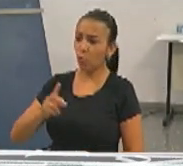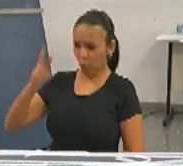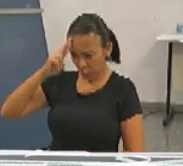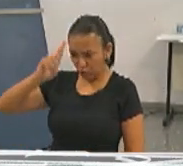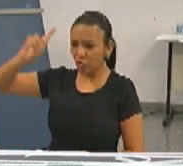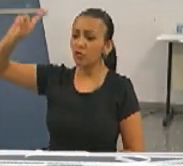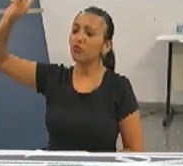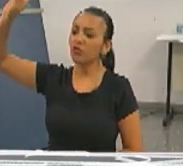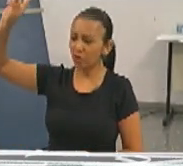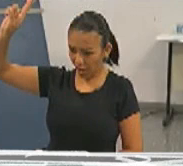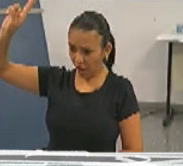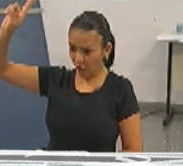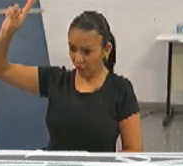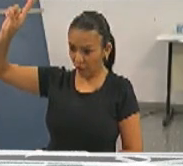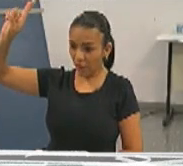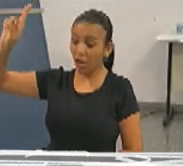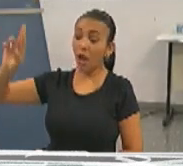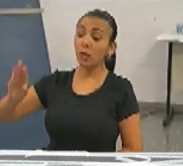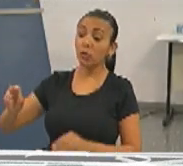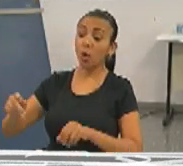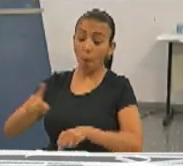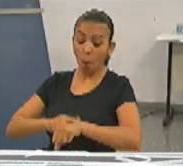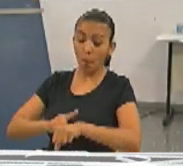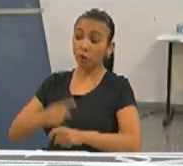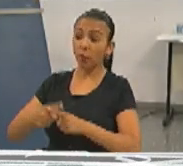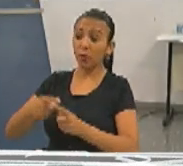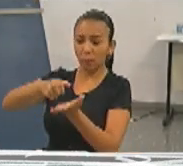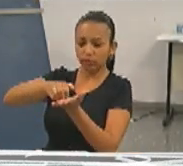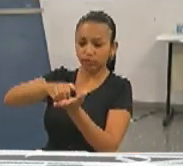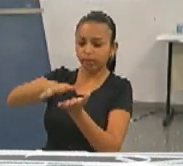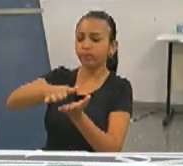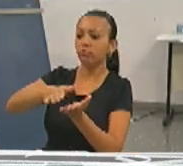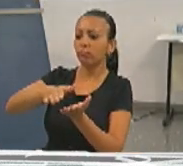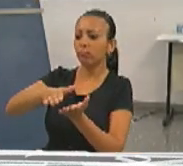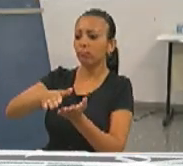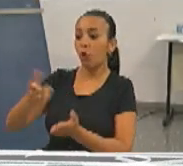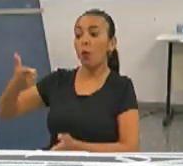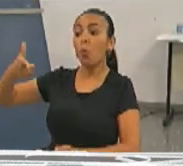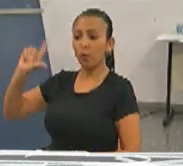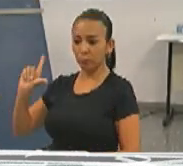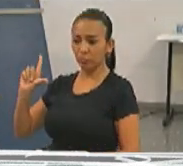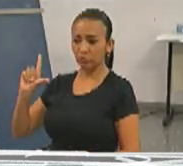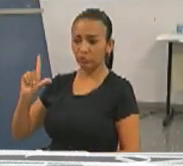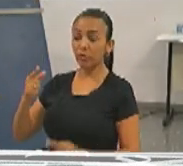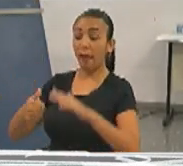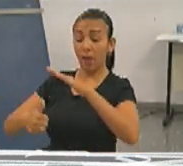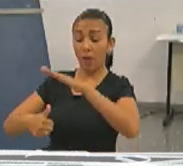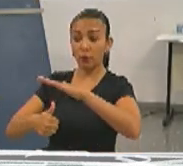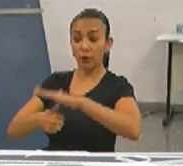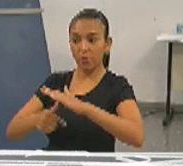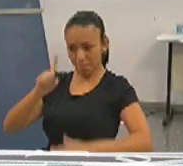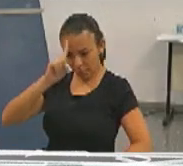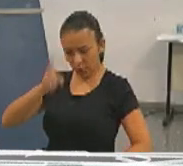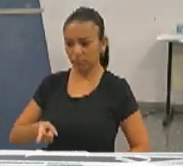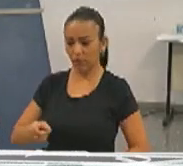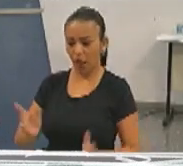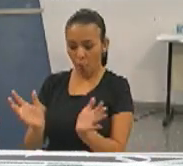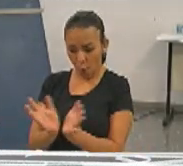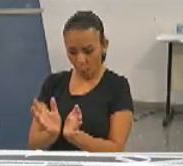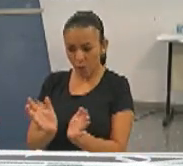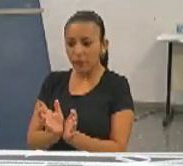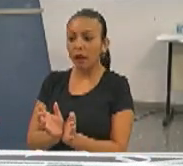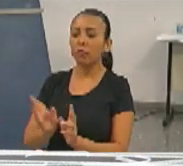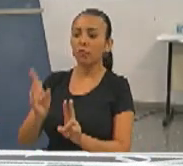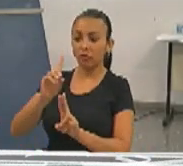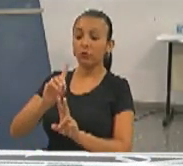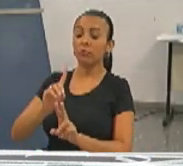devido à exoneração do anterior via decisão ad referendo da reitoria. A comunidade do HU e da FCS